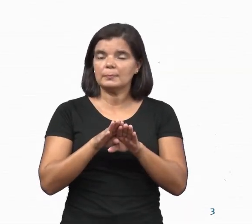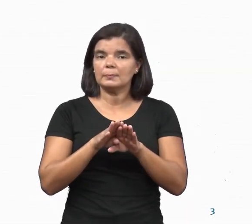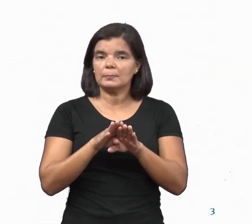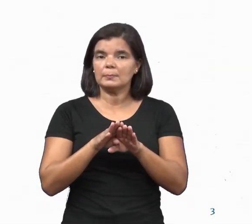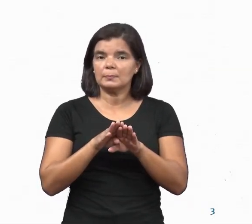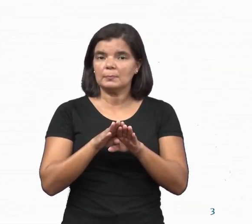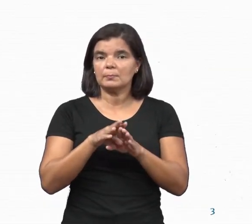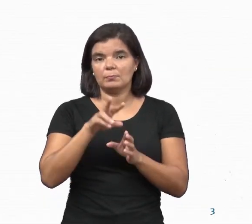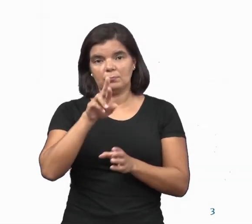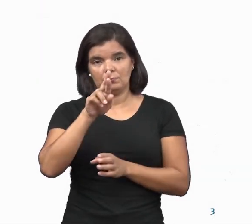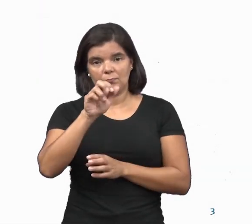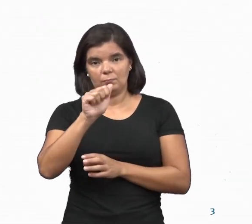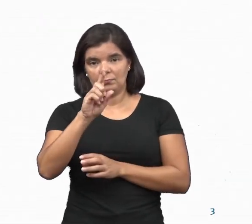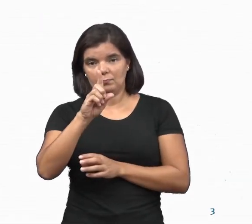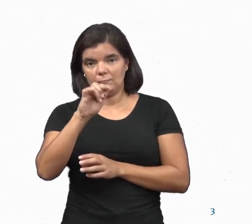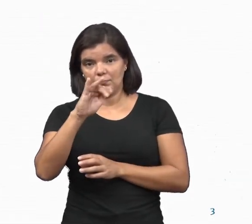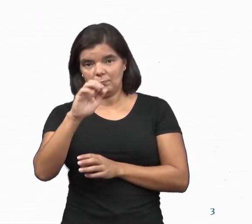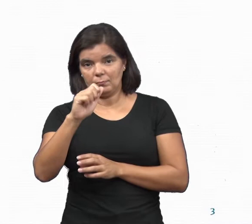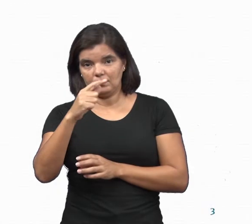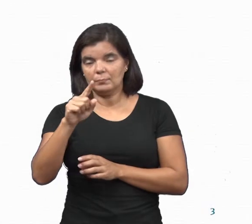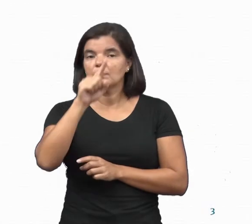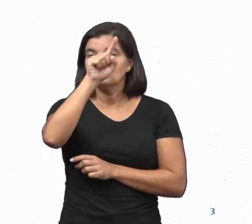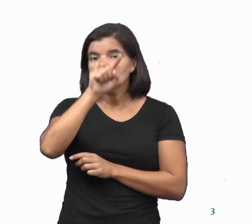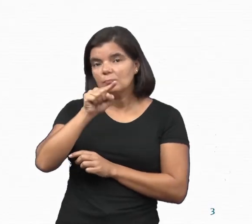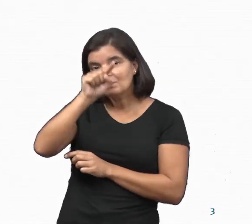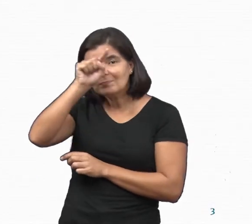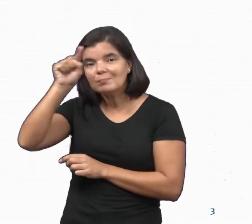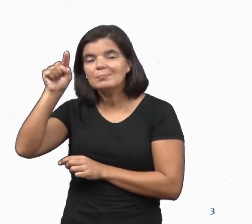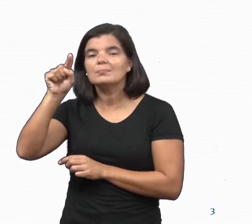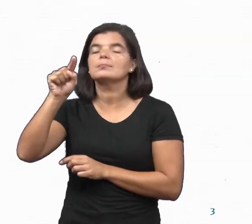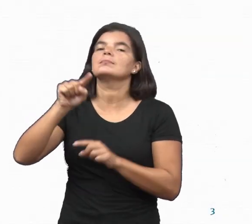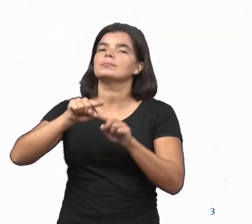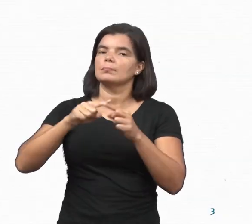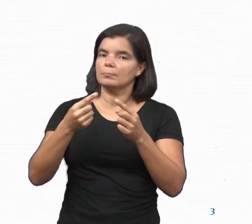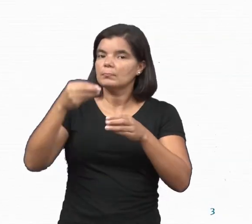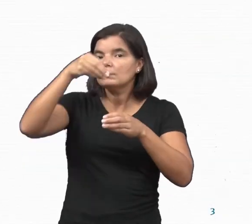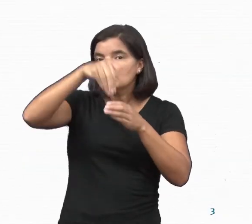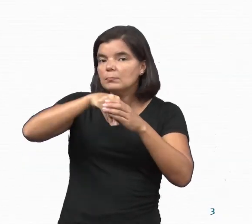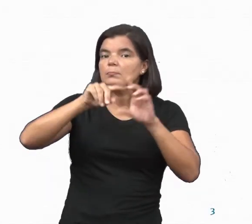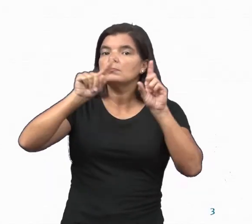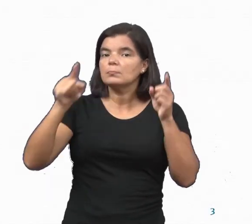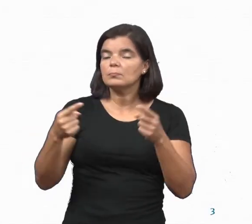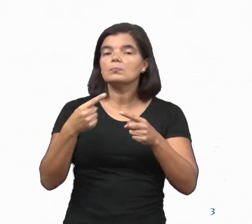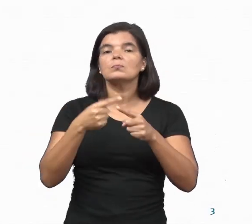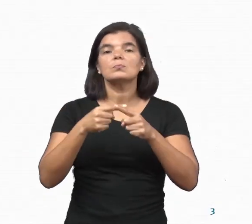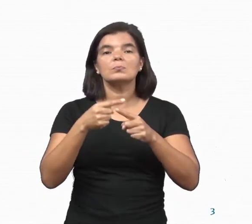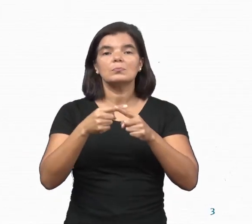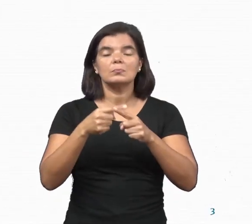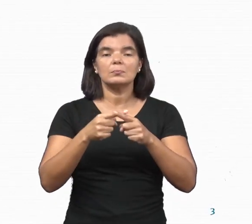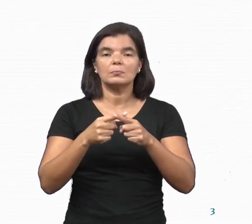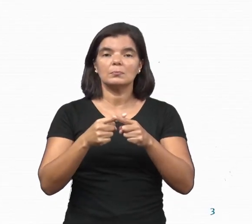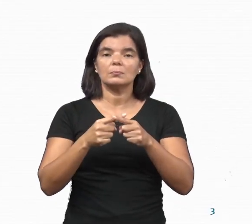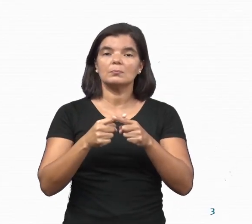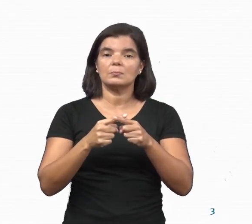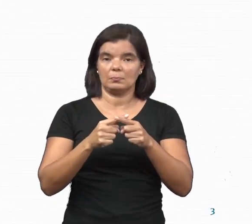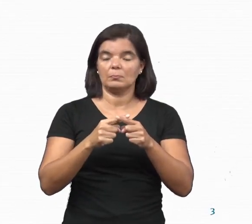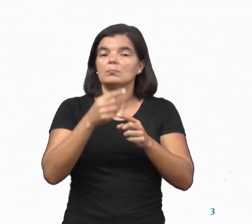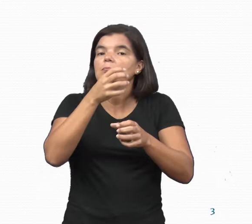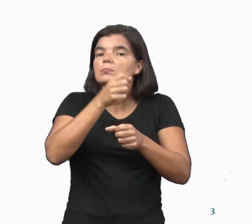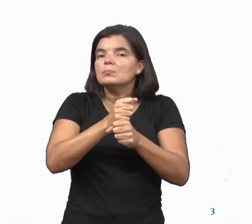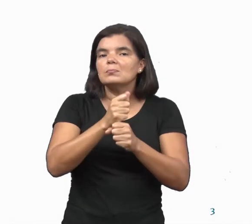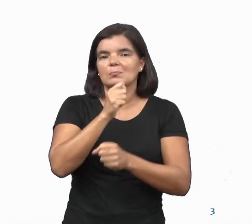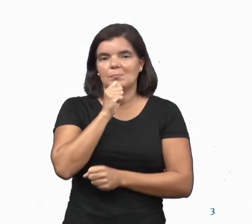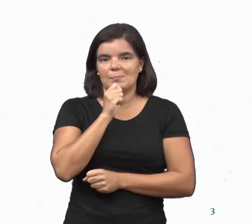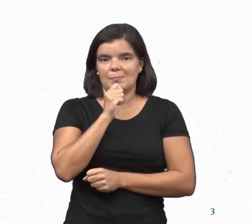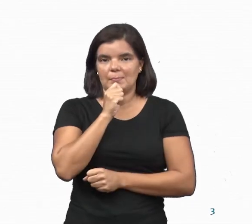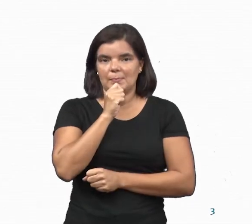essa radiciação dos dois números. Mas ainda vai ficar dentro do parênteses porque eu tenho uma adição ali.